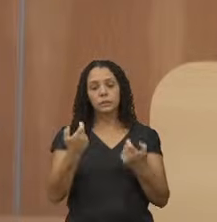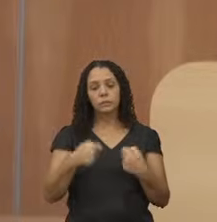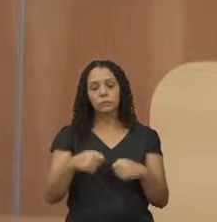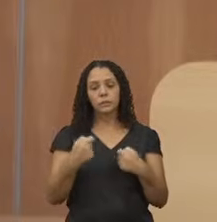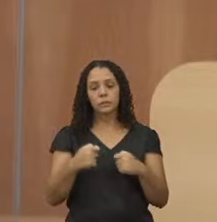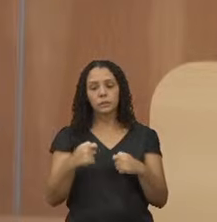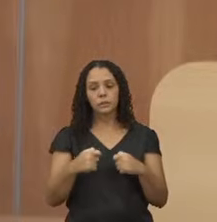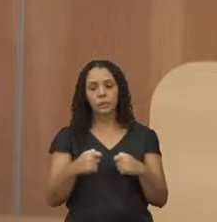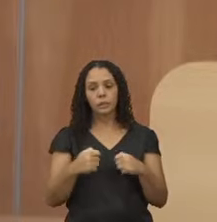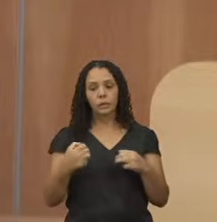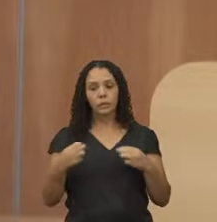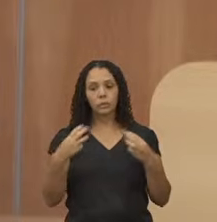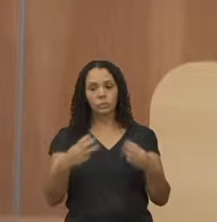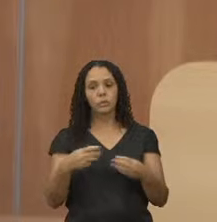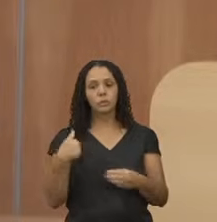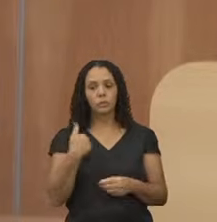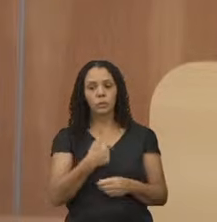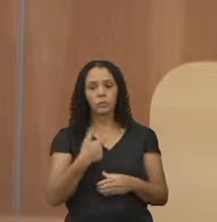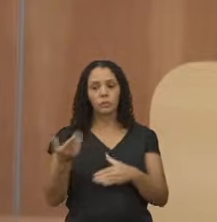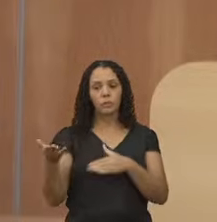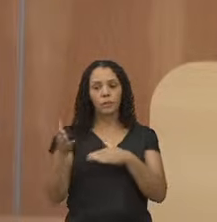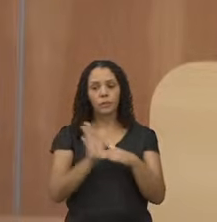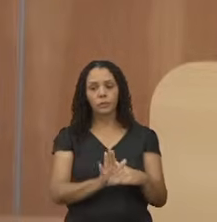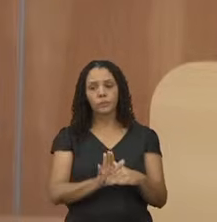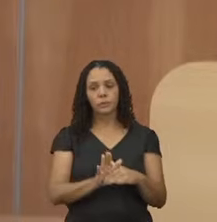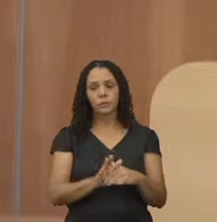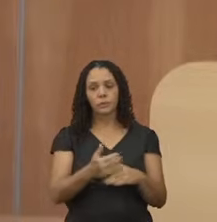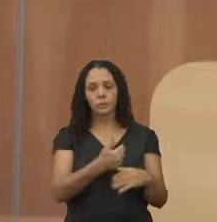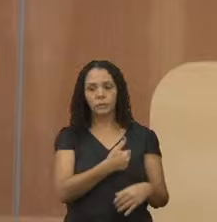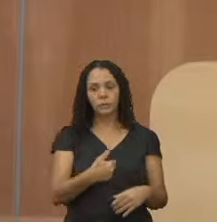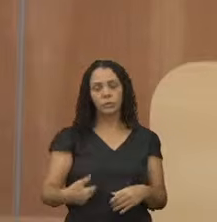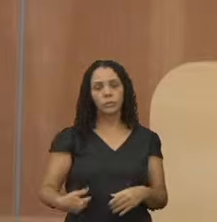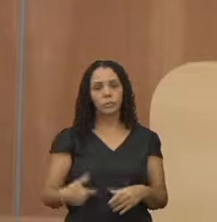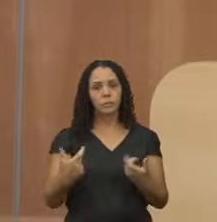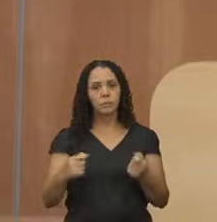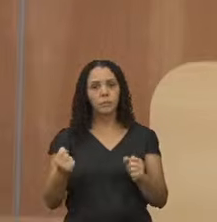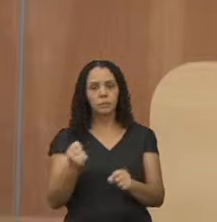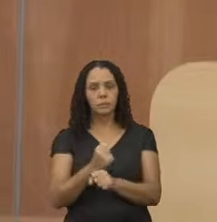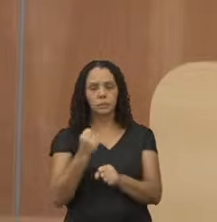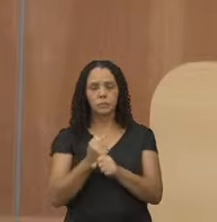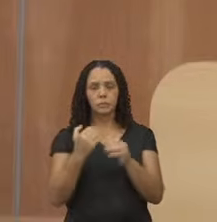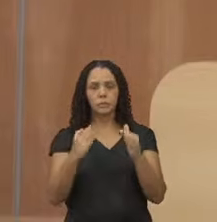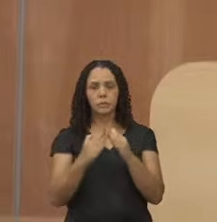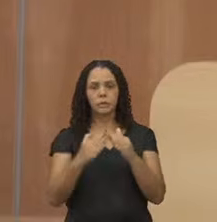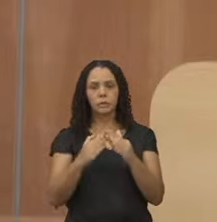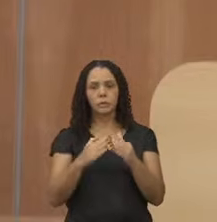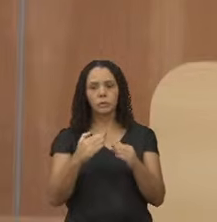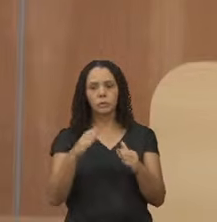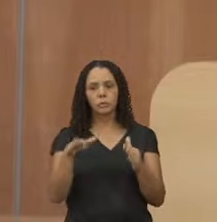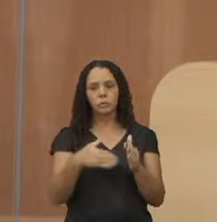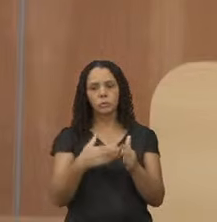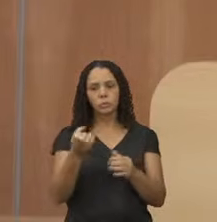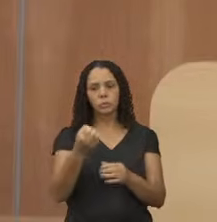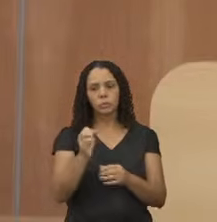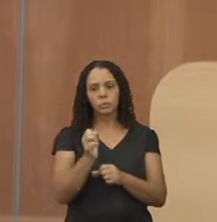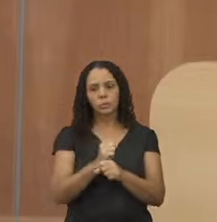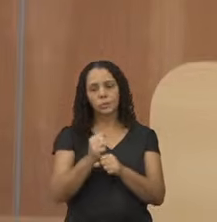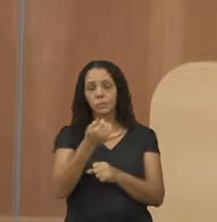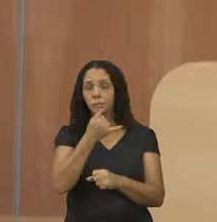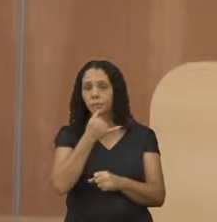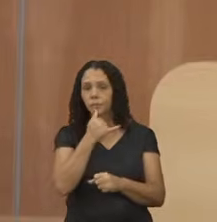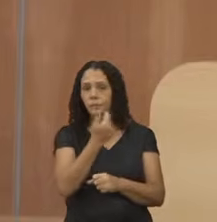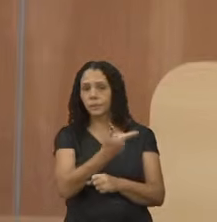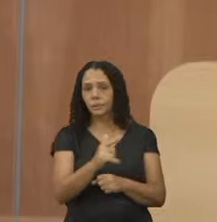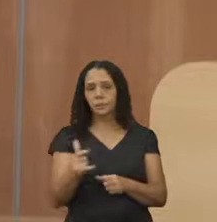nos ministérios, para a gente destravar isso. E governo, vamos produzir moradias, porque nos últimos 8 anos, infelizmente,